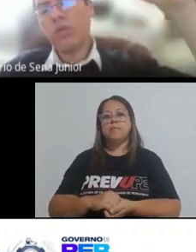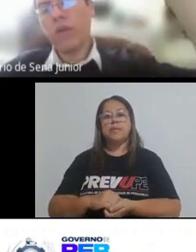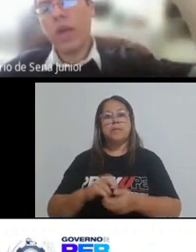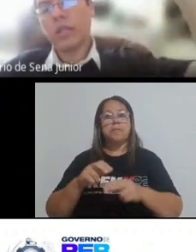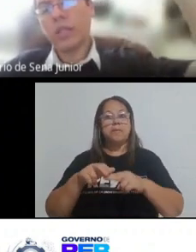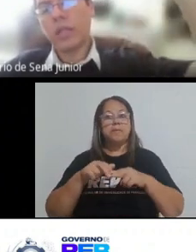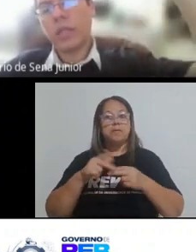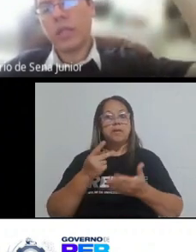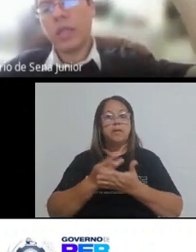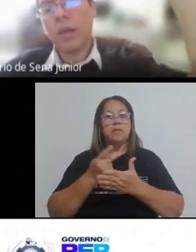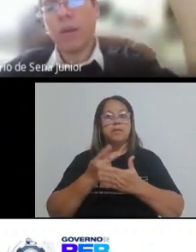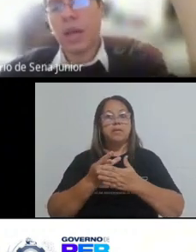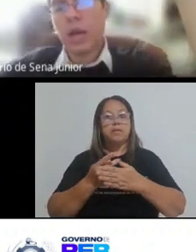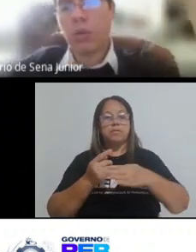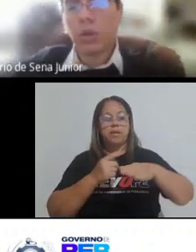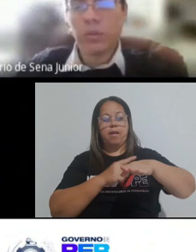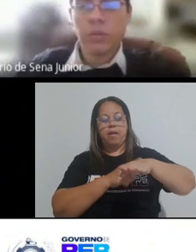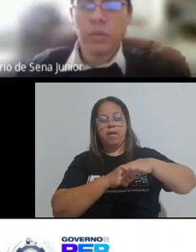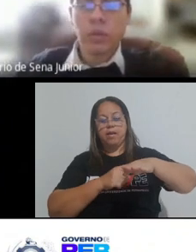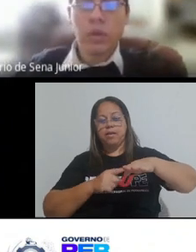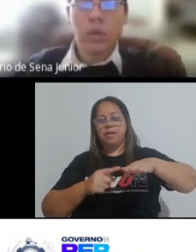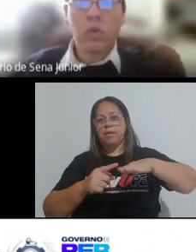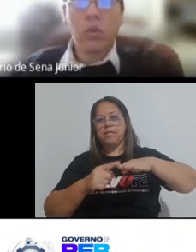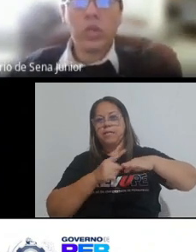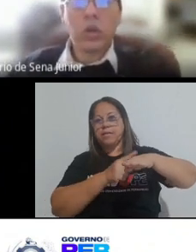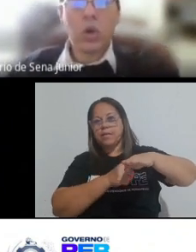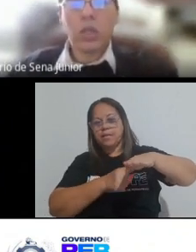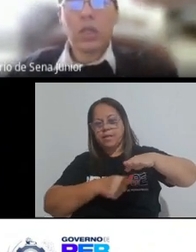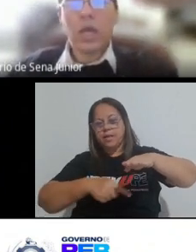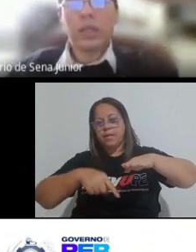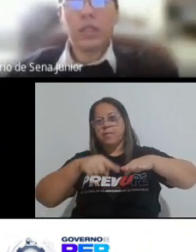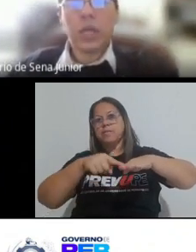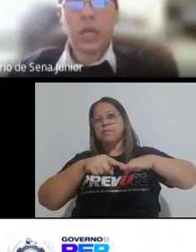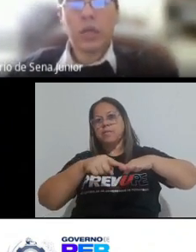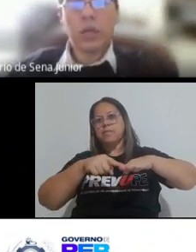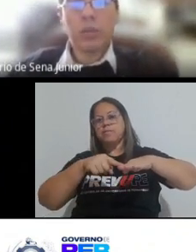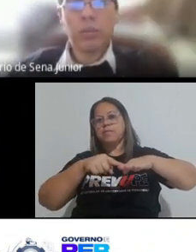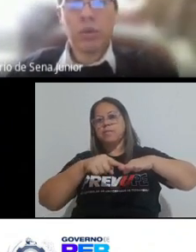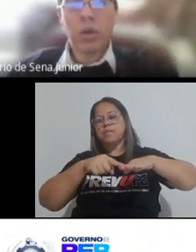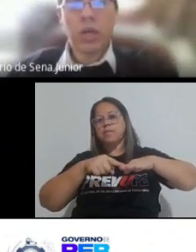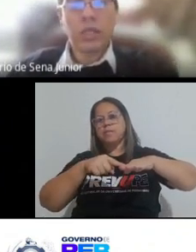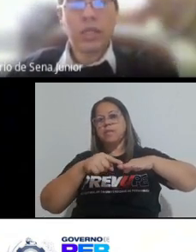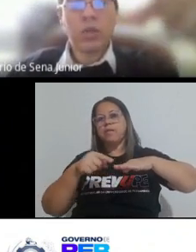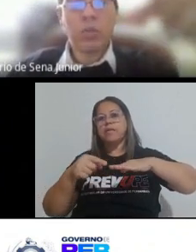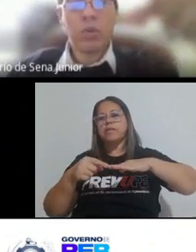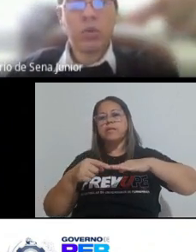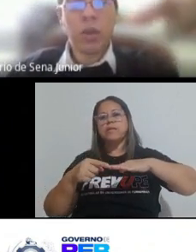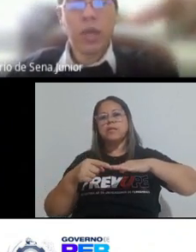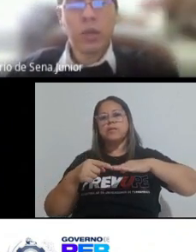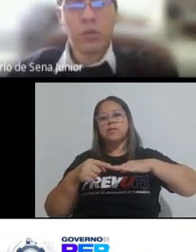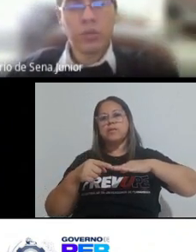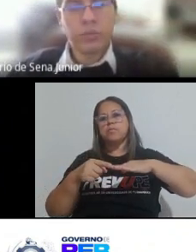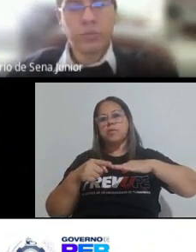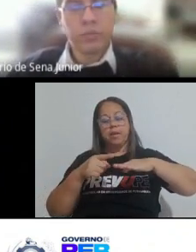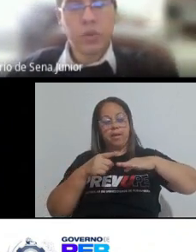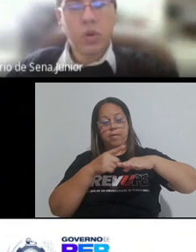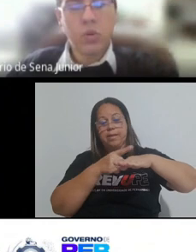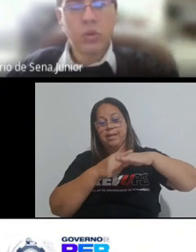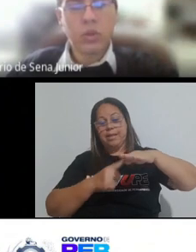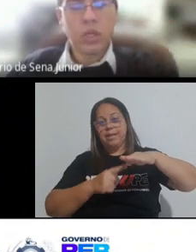no vértice da parábola, cuja coordenada está localizada no ponto médio,